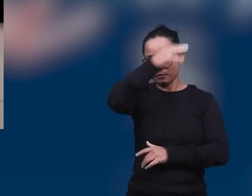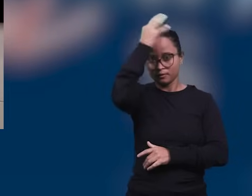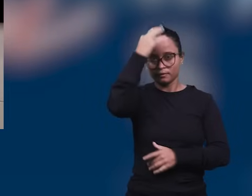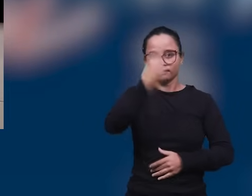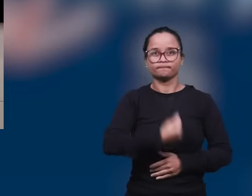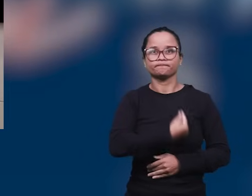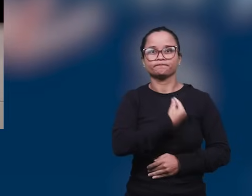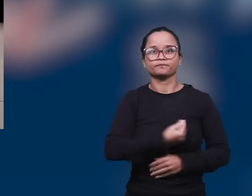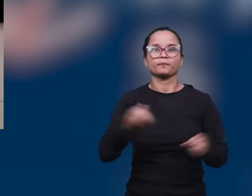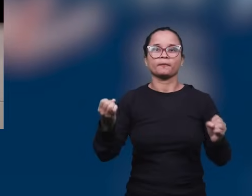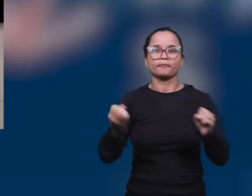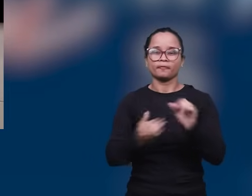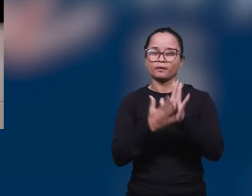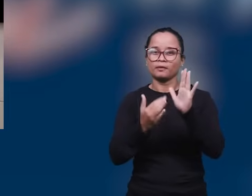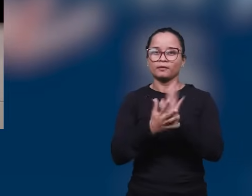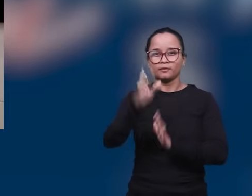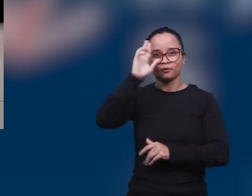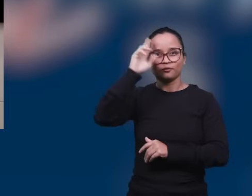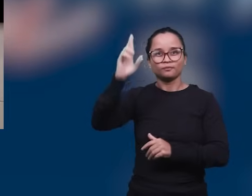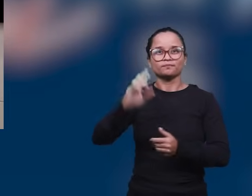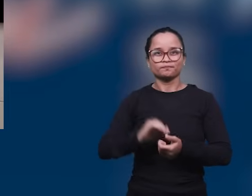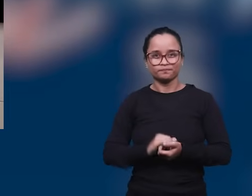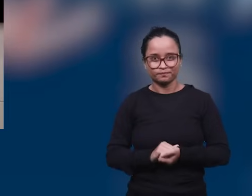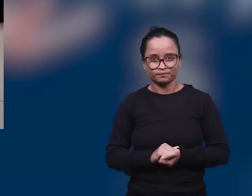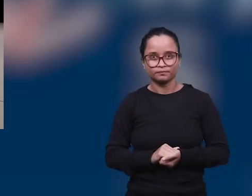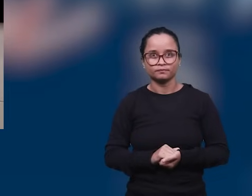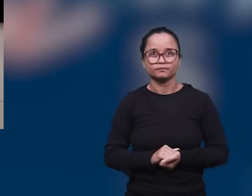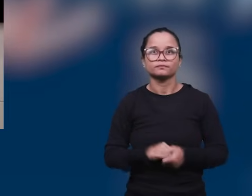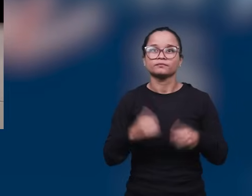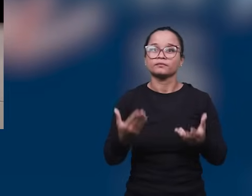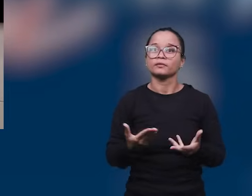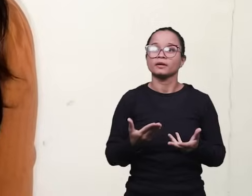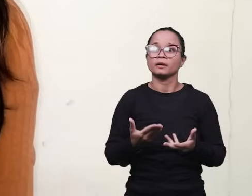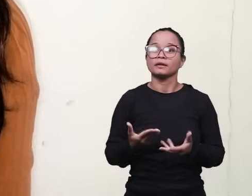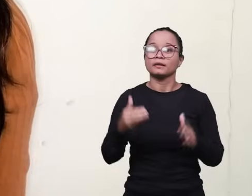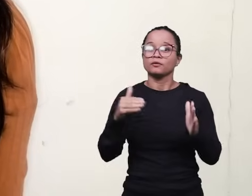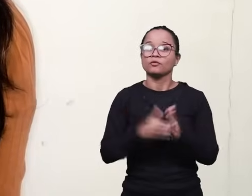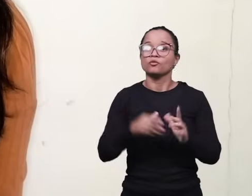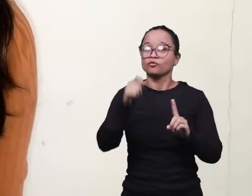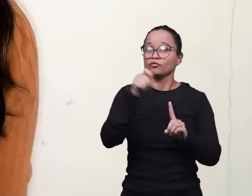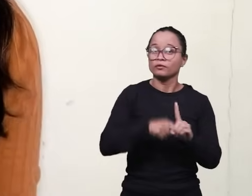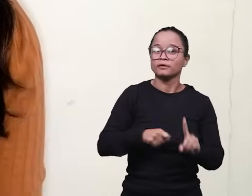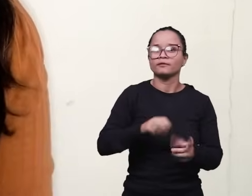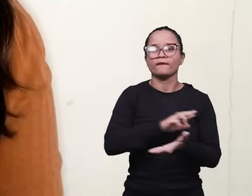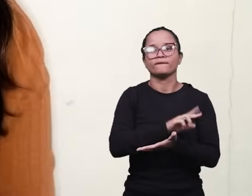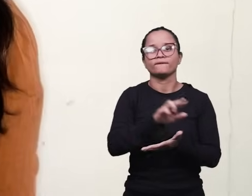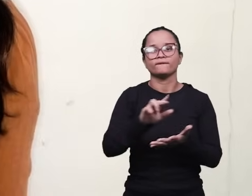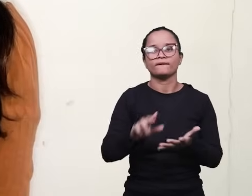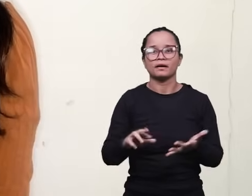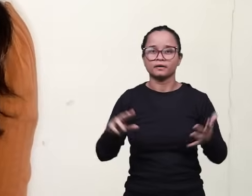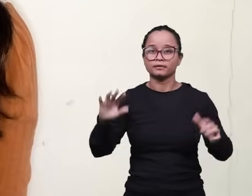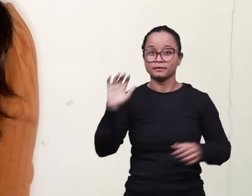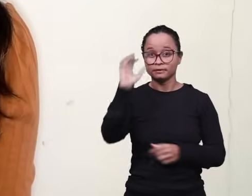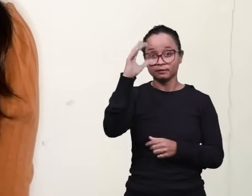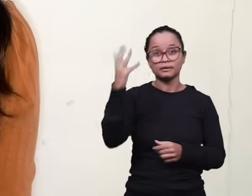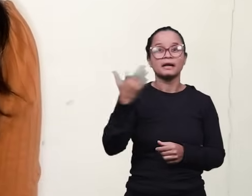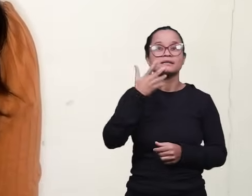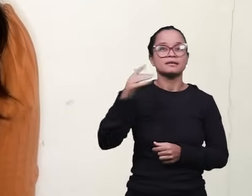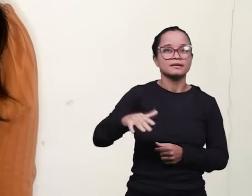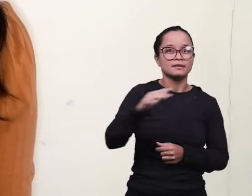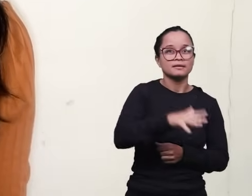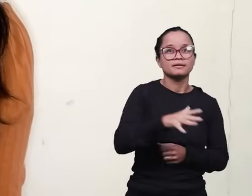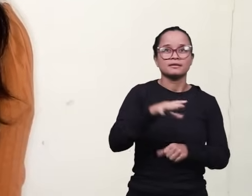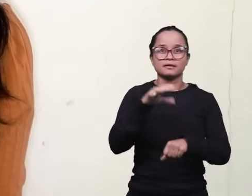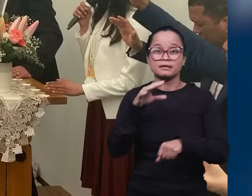Espírito Santo nas suas vidas. Louvado seja o nome do Senhor! E neste último mês tivemos diversos eventos com as nossas